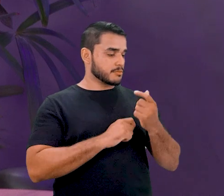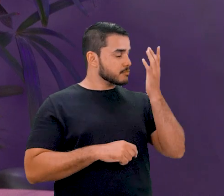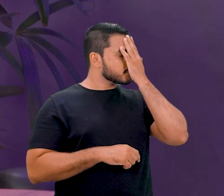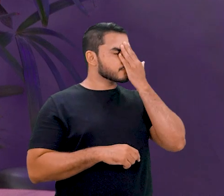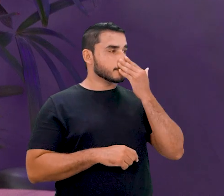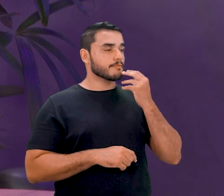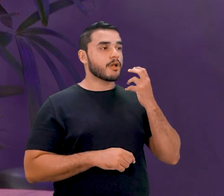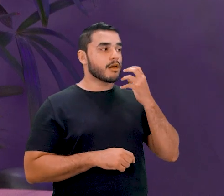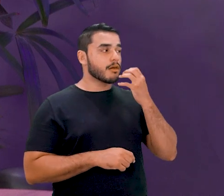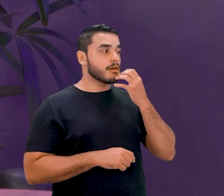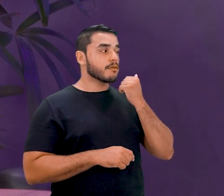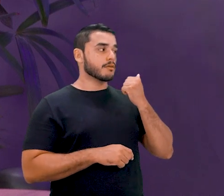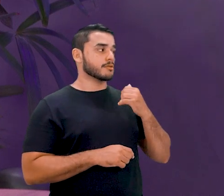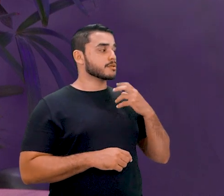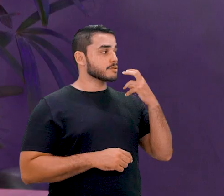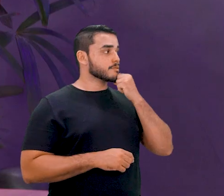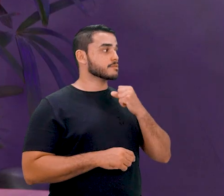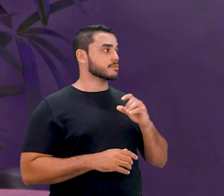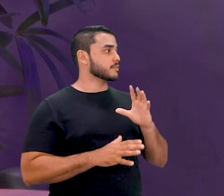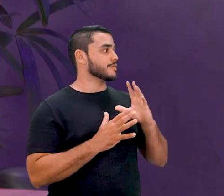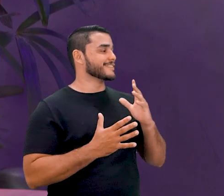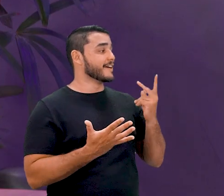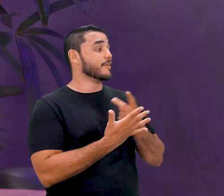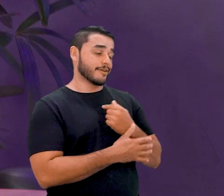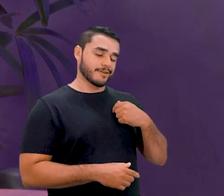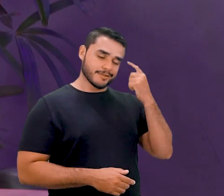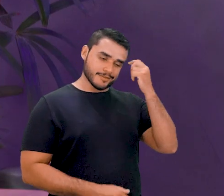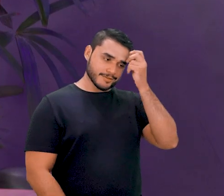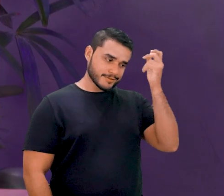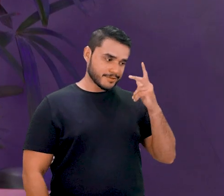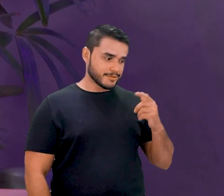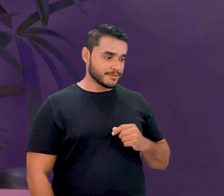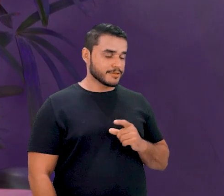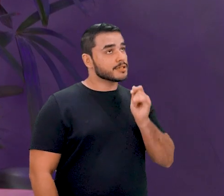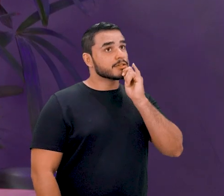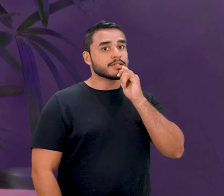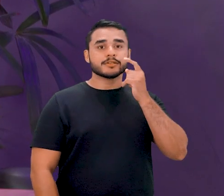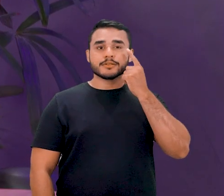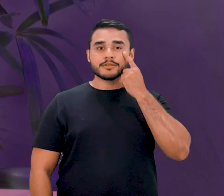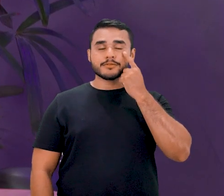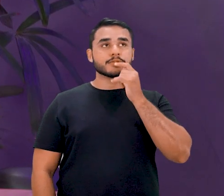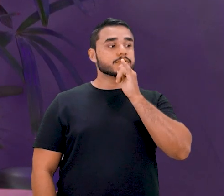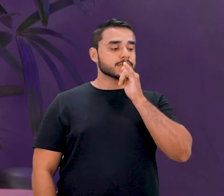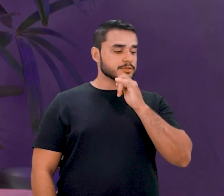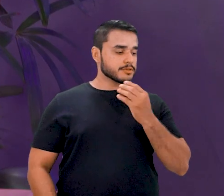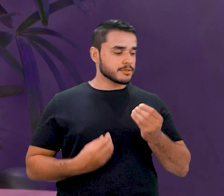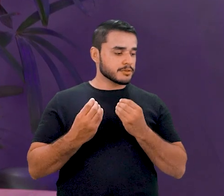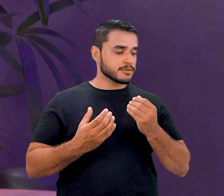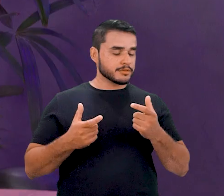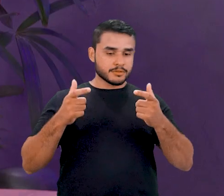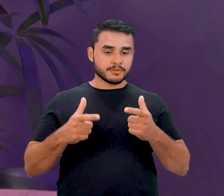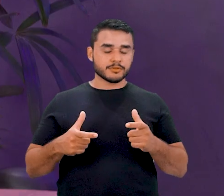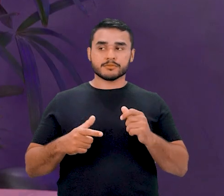Vai aproveitando o que dá. E aí, se eu falar que pedir ele para descrever como a